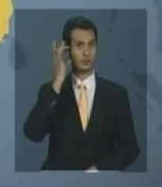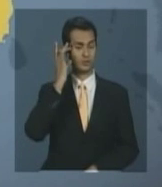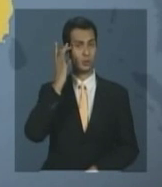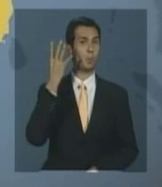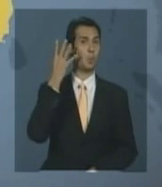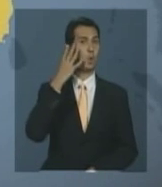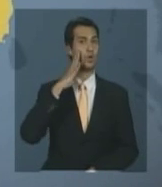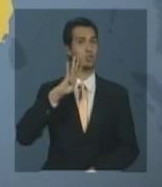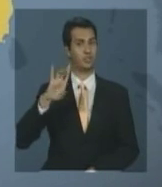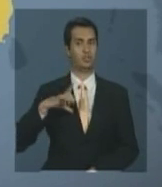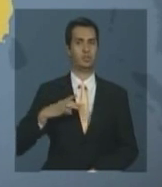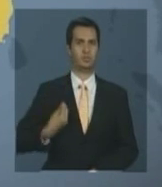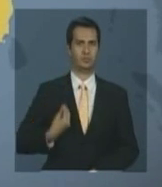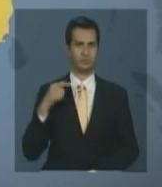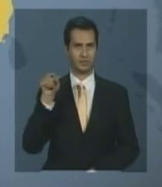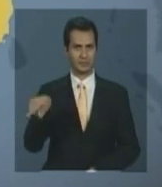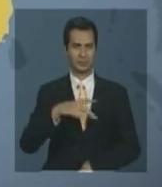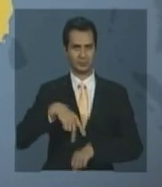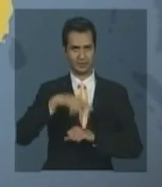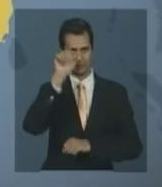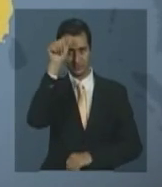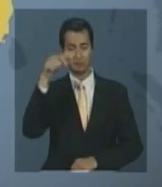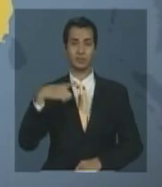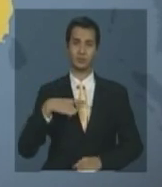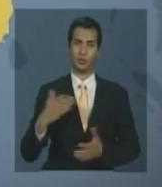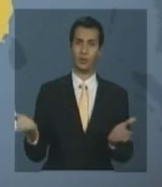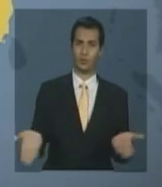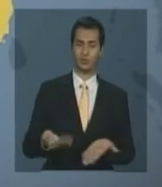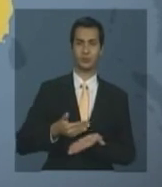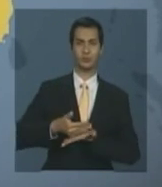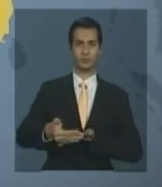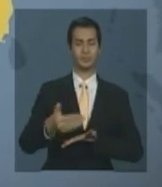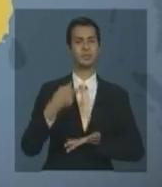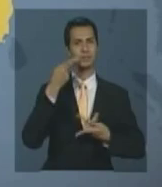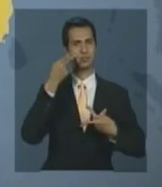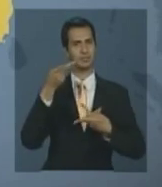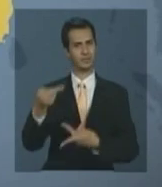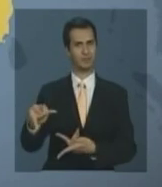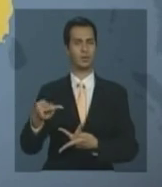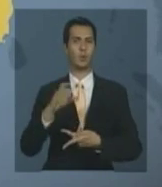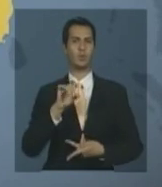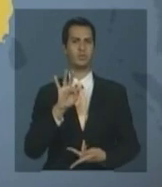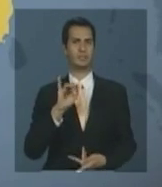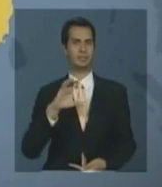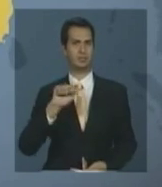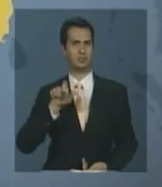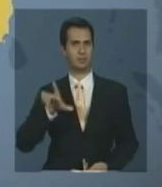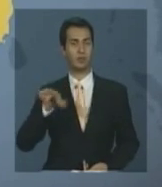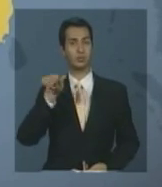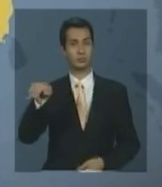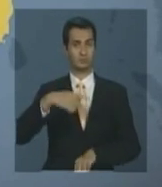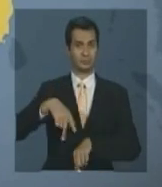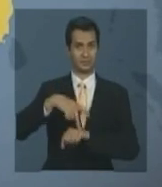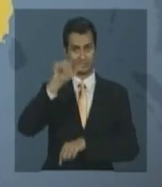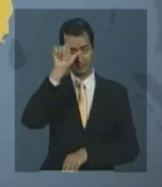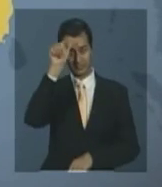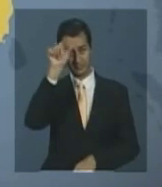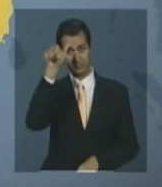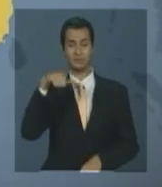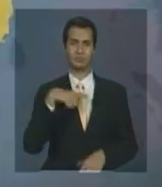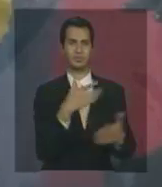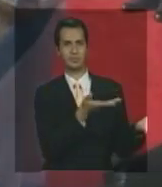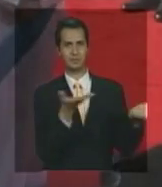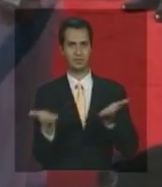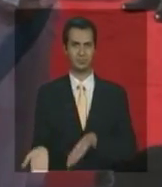BRICS, a presidenta Dilma deu início, na manhã de hoje, à visita oficial à Índia, quando foi recebida no Palácio